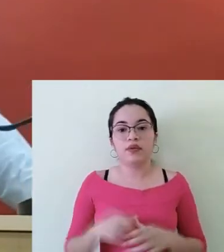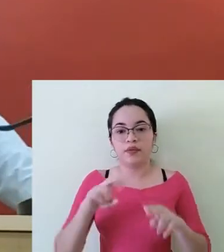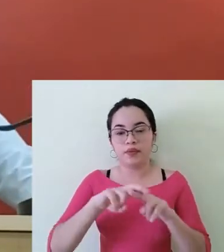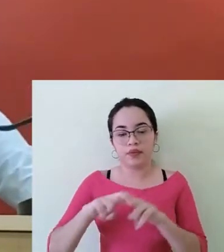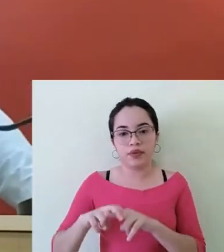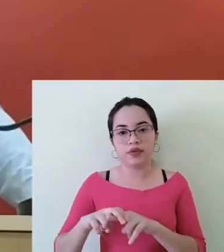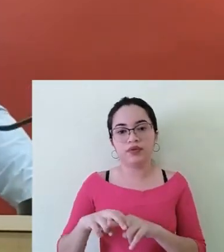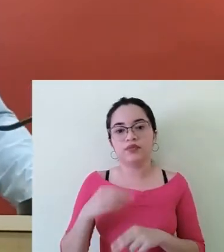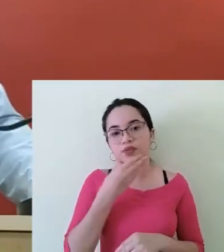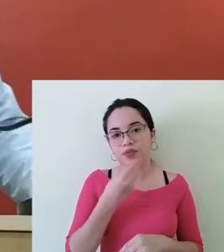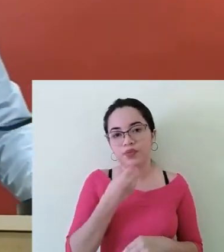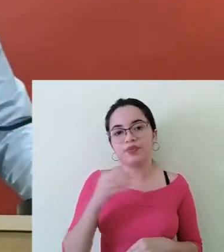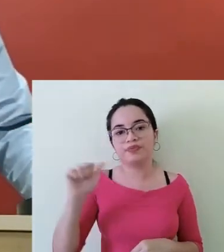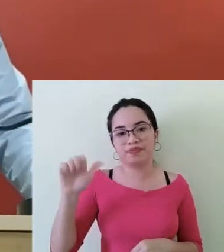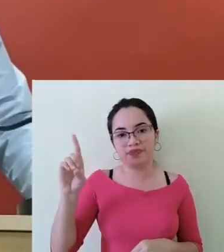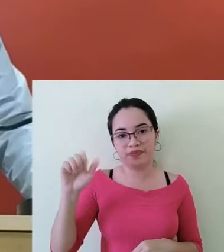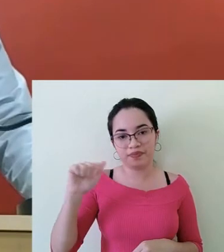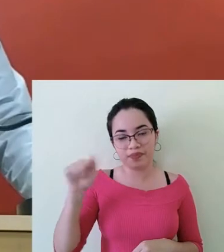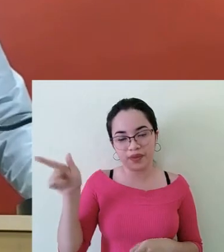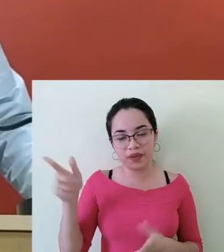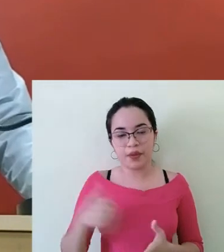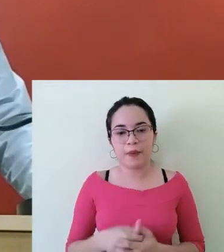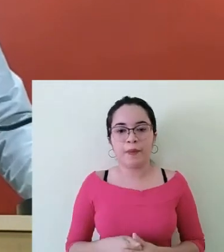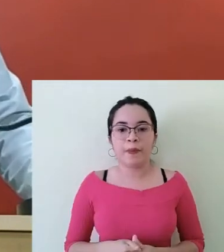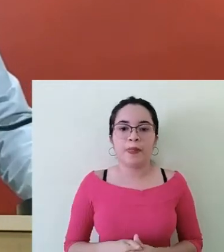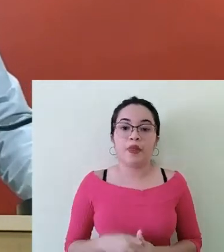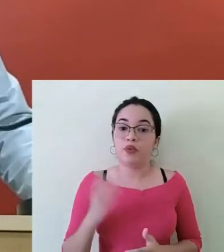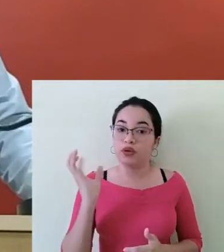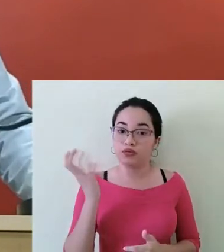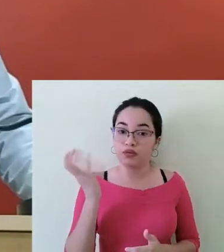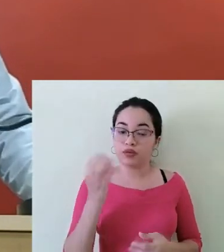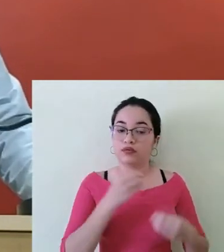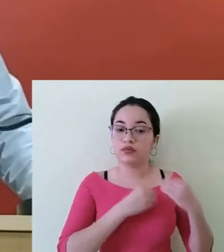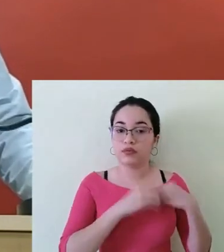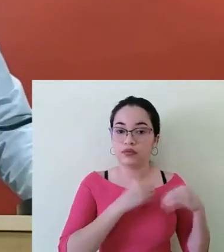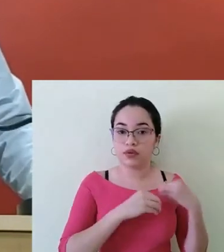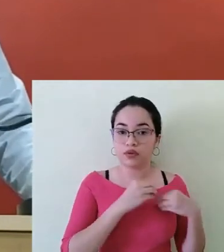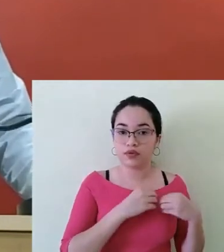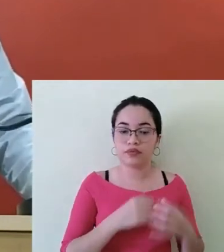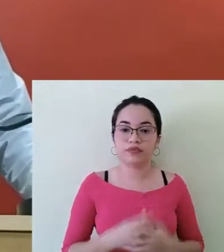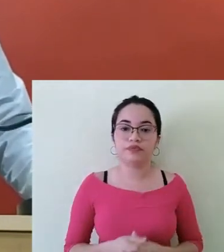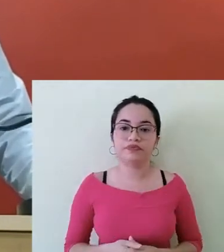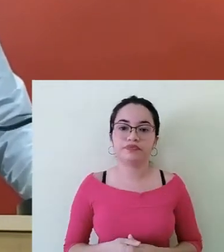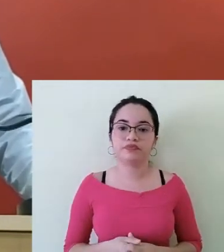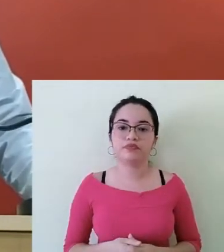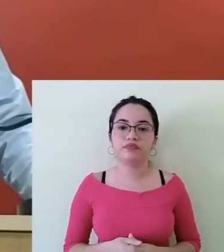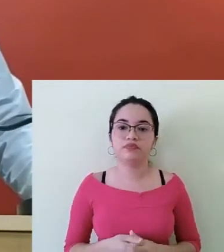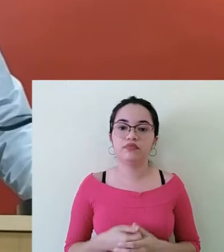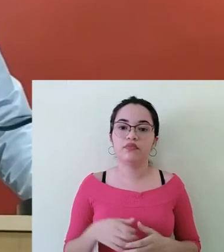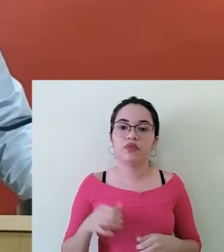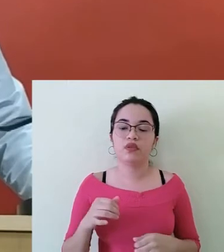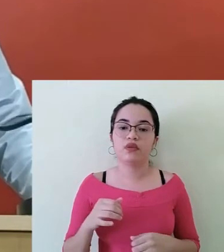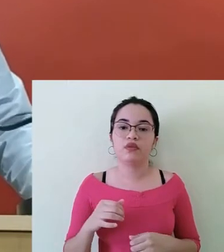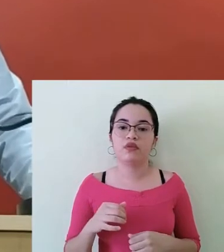herdada de Adão. A consequência do pecado sobre a